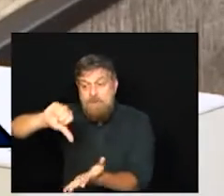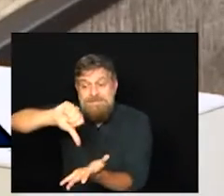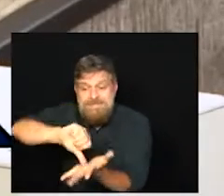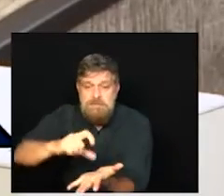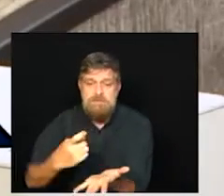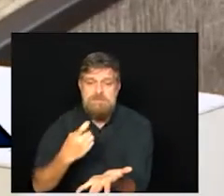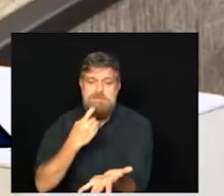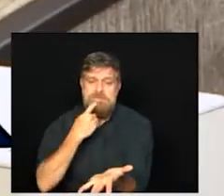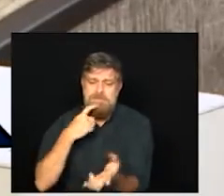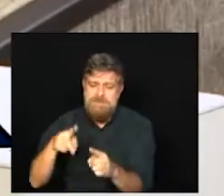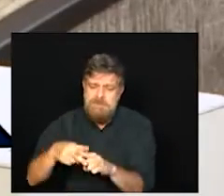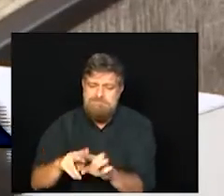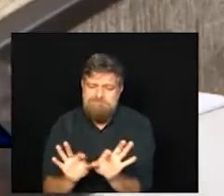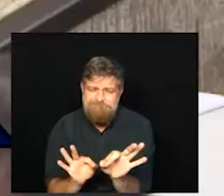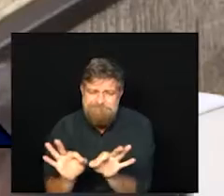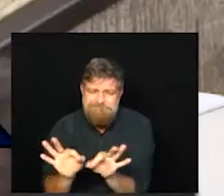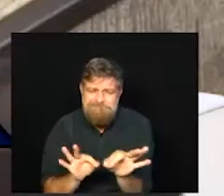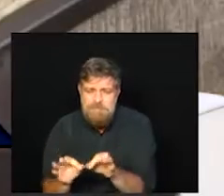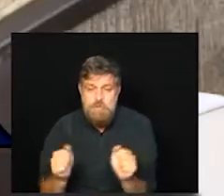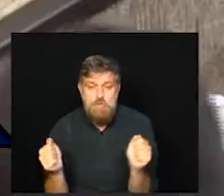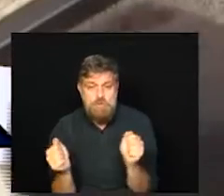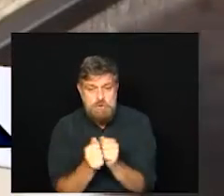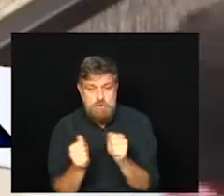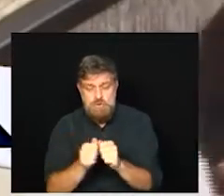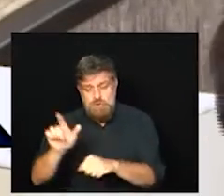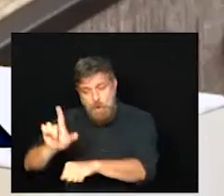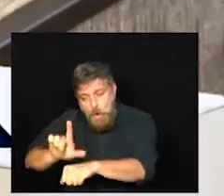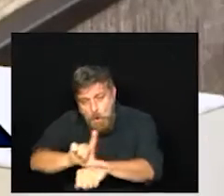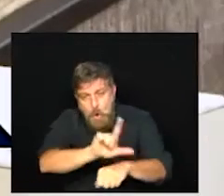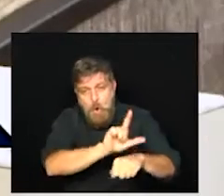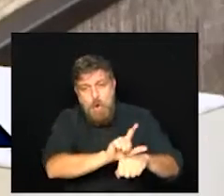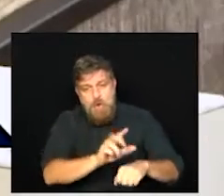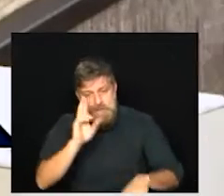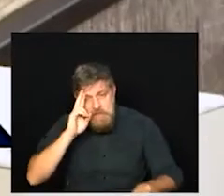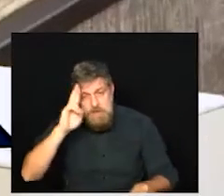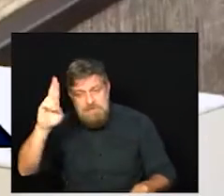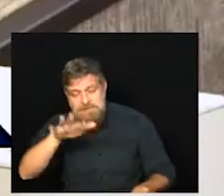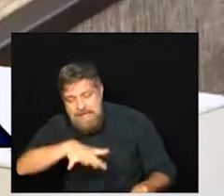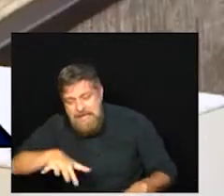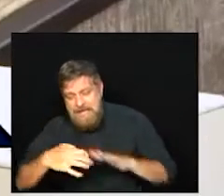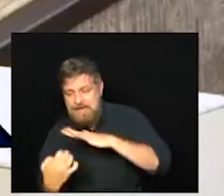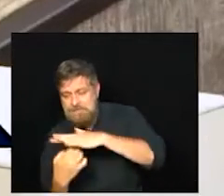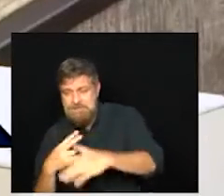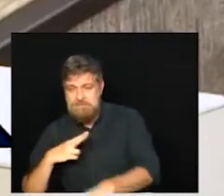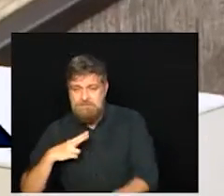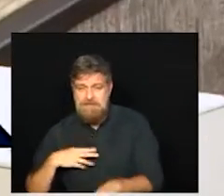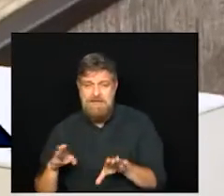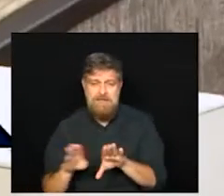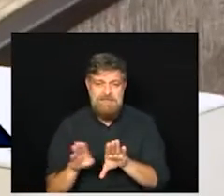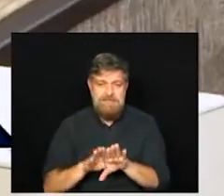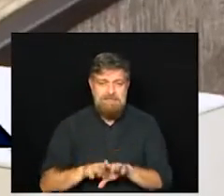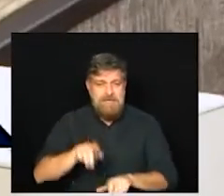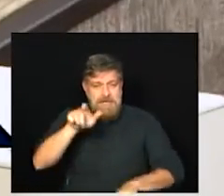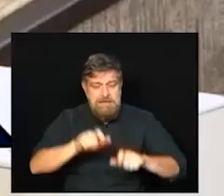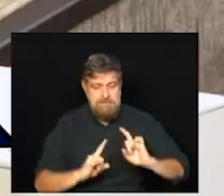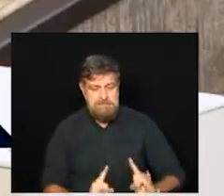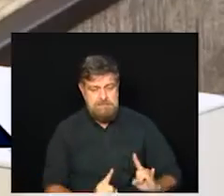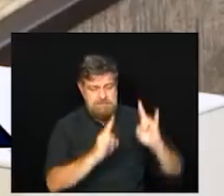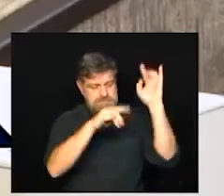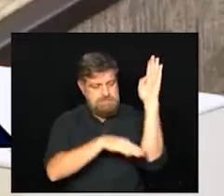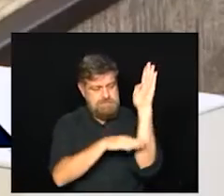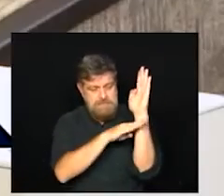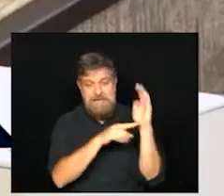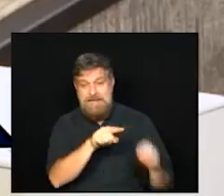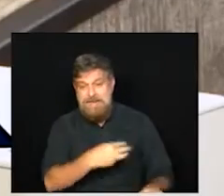né? Participar junto com os comerciantes, com a iniciativa privada, com o público de